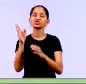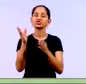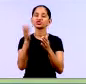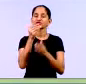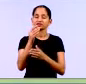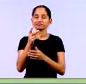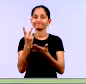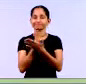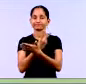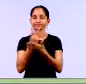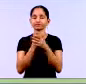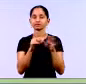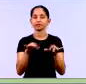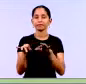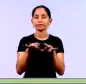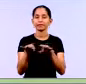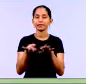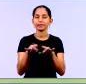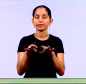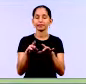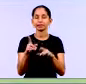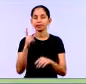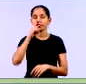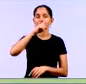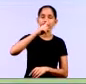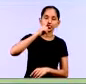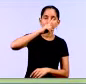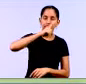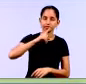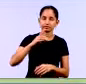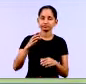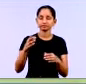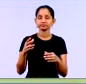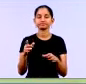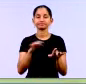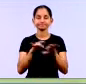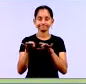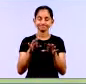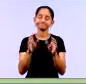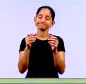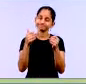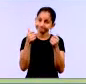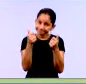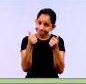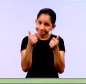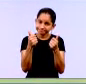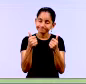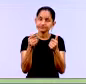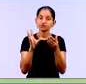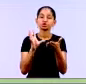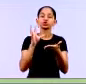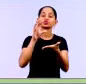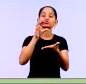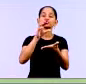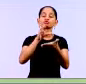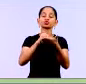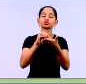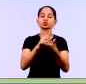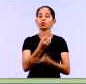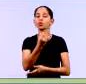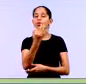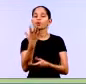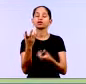que o digitador errou. O digitador errou, ele colocou de maneira quantidade